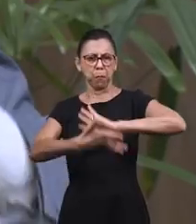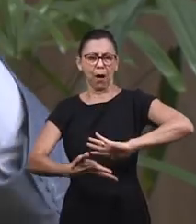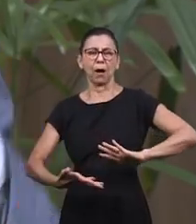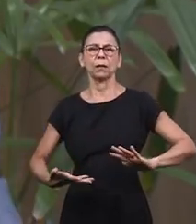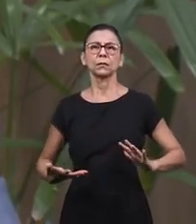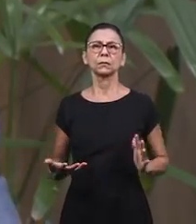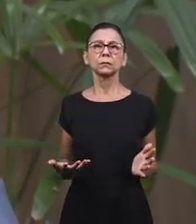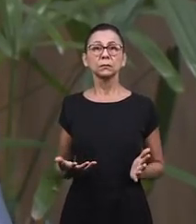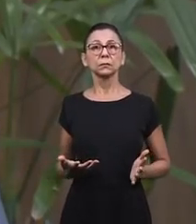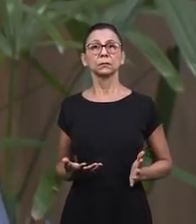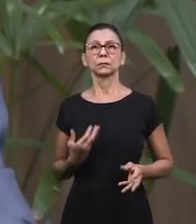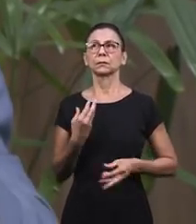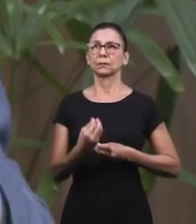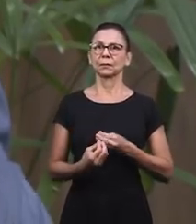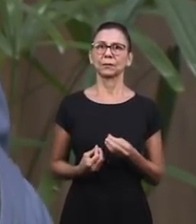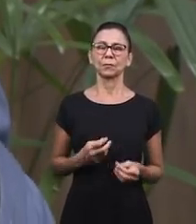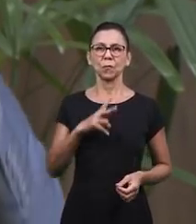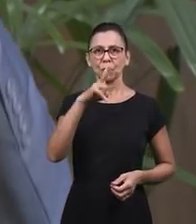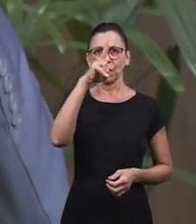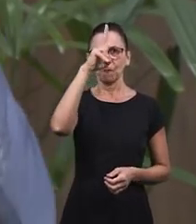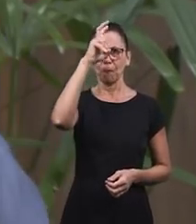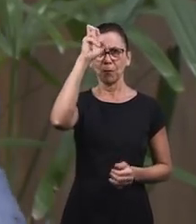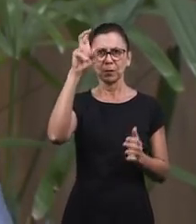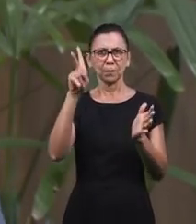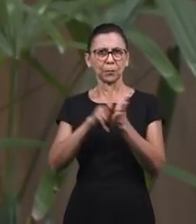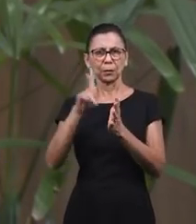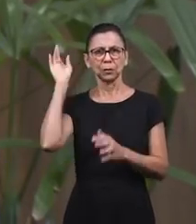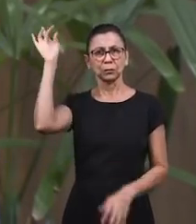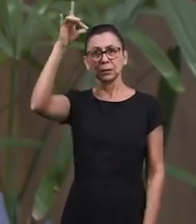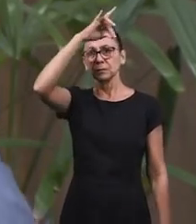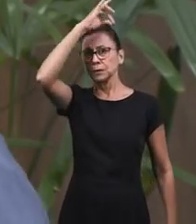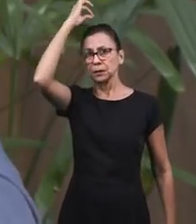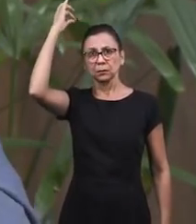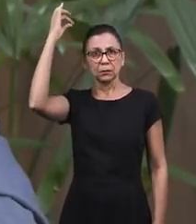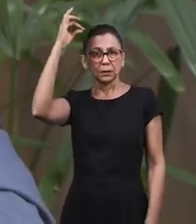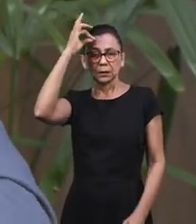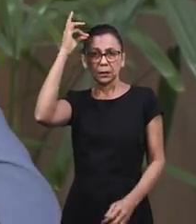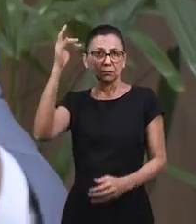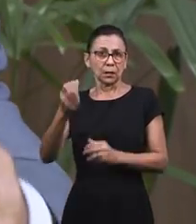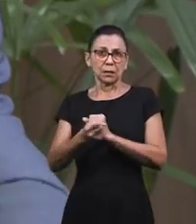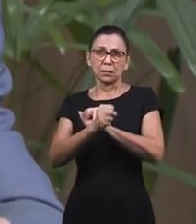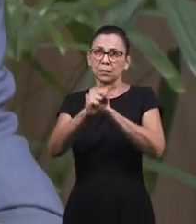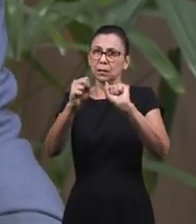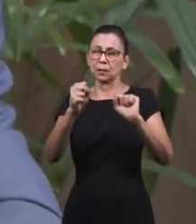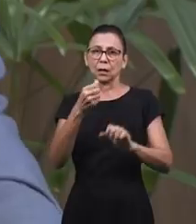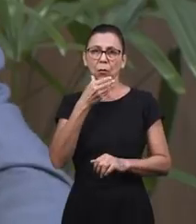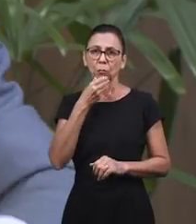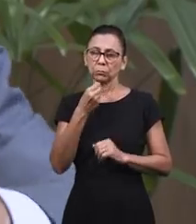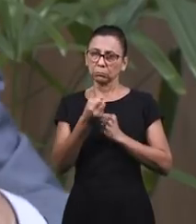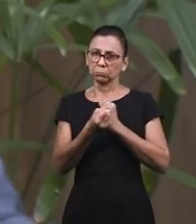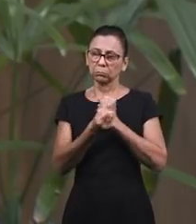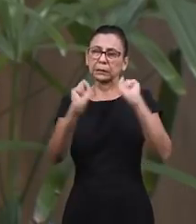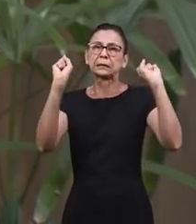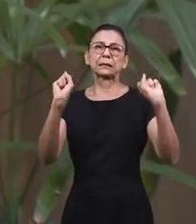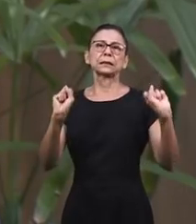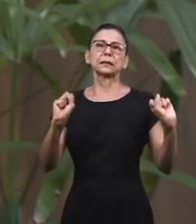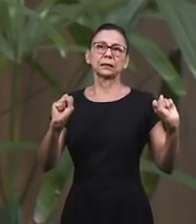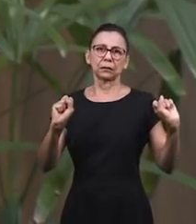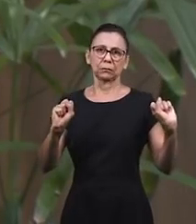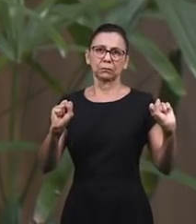força espiritual que lhe deu capacidade para realizar aquilo. Então, no Velho Testamento, nós vemos o Pai, nós vemos